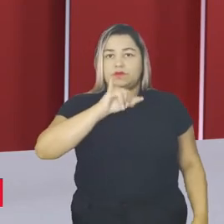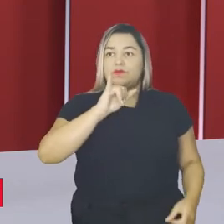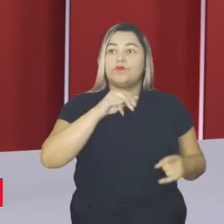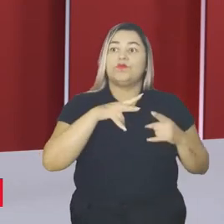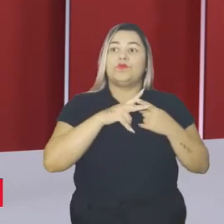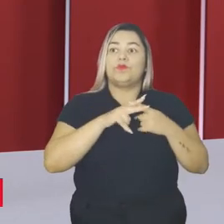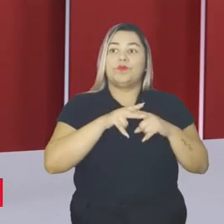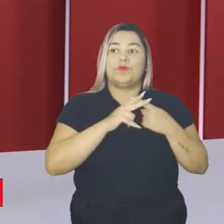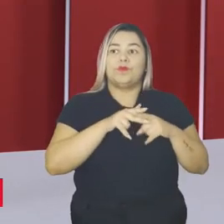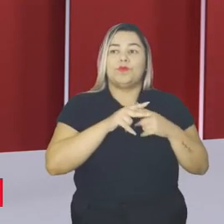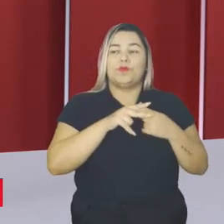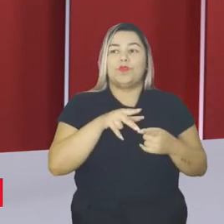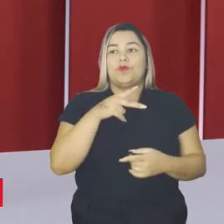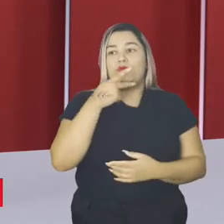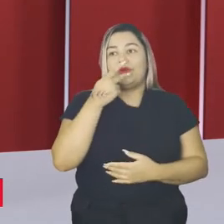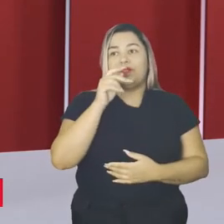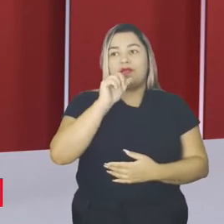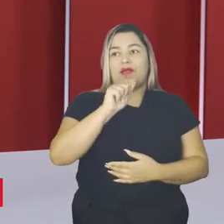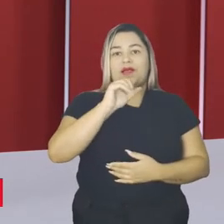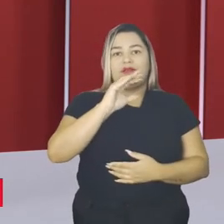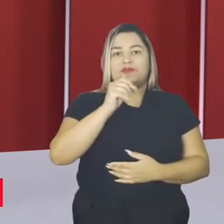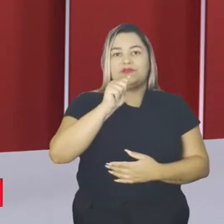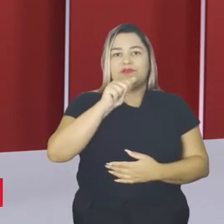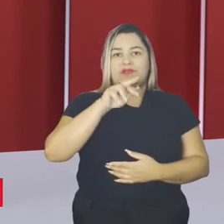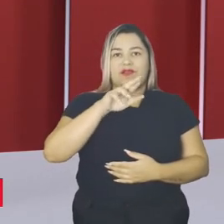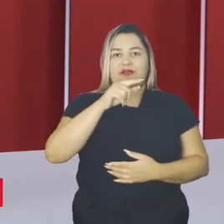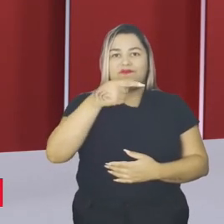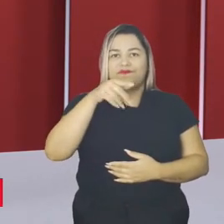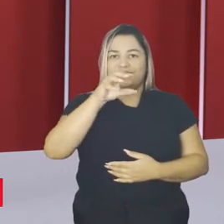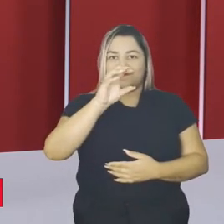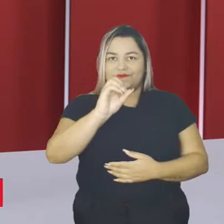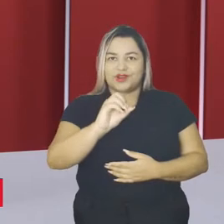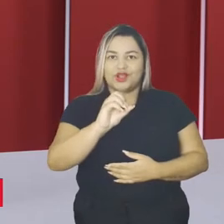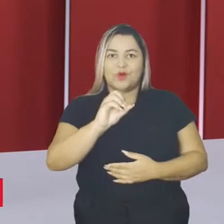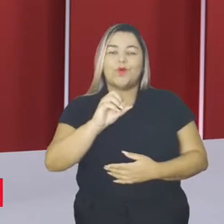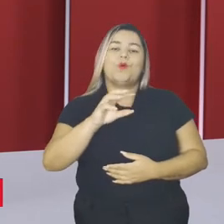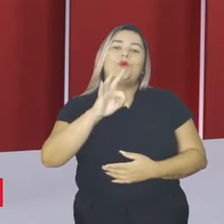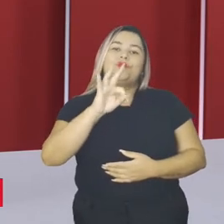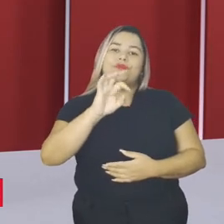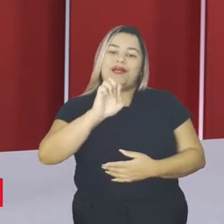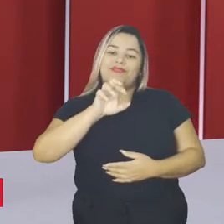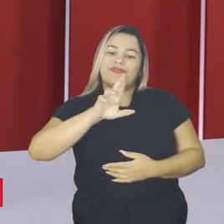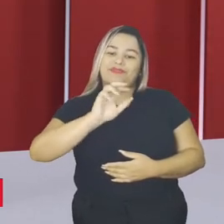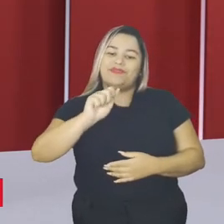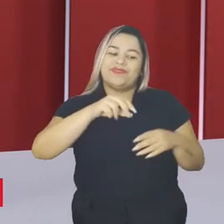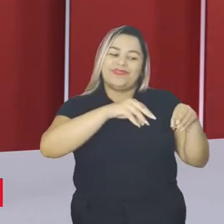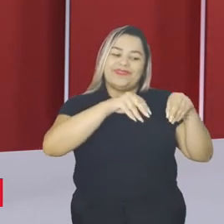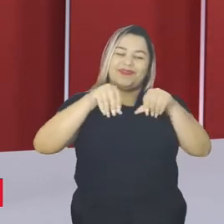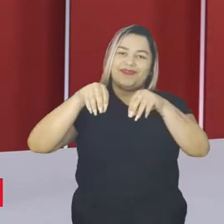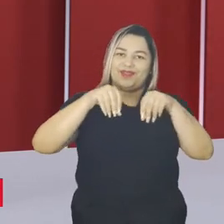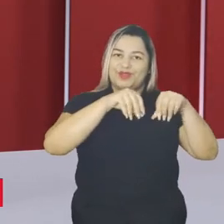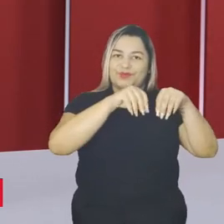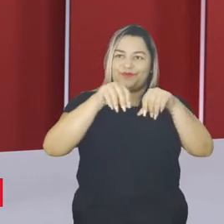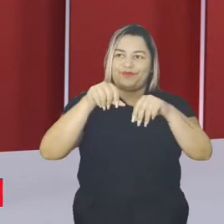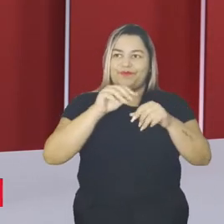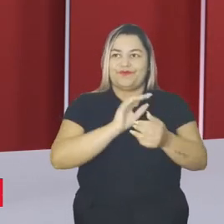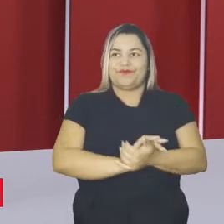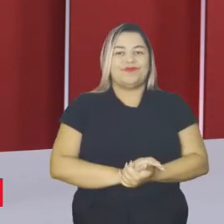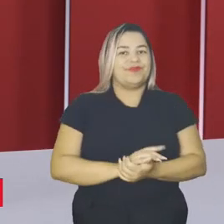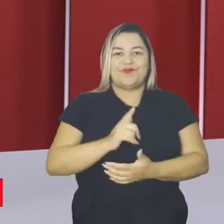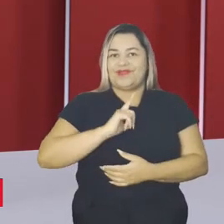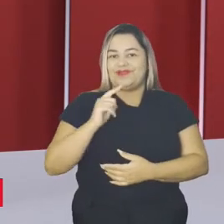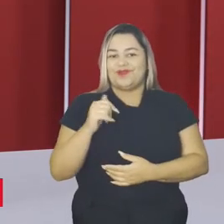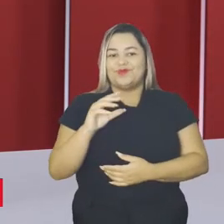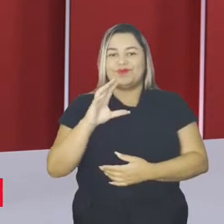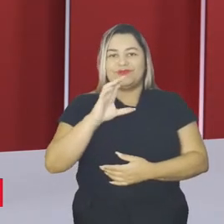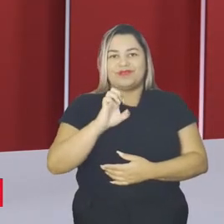aqui, eu falei que era açafrão do Cerrado, gente, é açafrão da terra, a cúrcuma. Obrigada, Josi. Não tem só no Cerrado, né, gente,